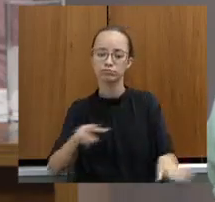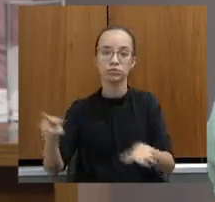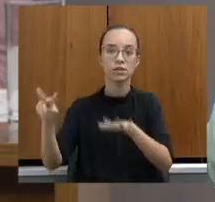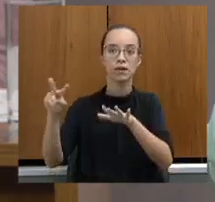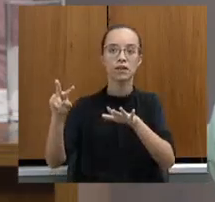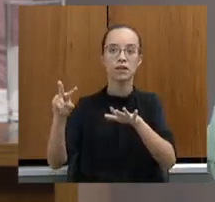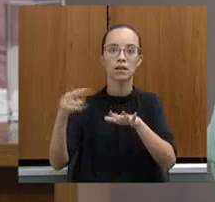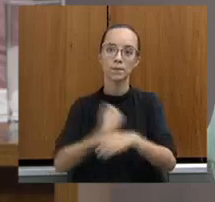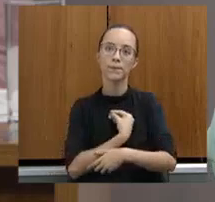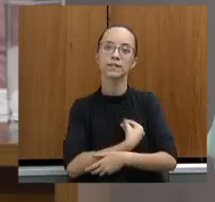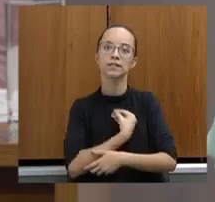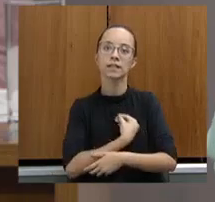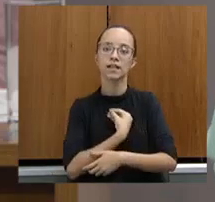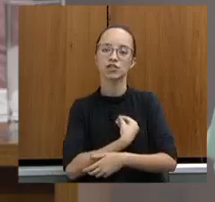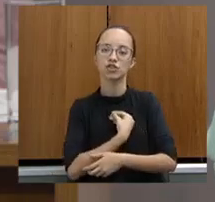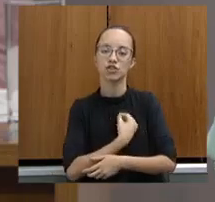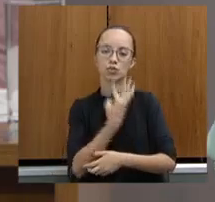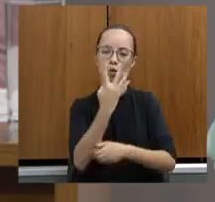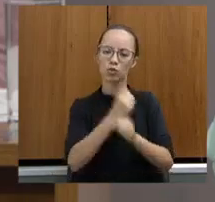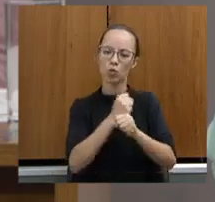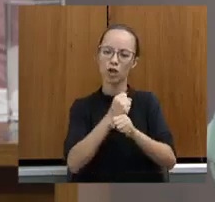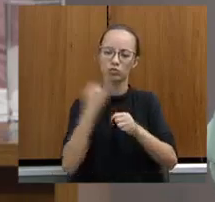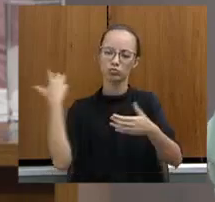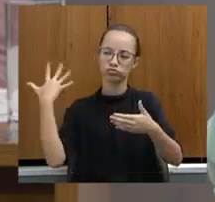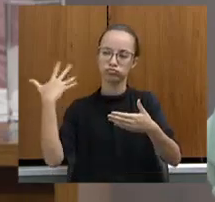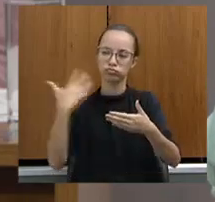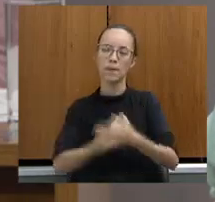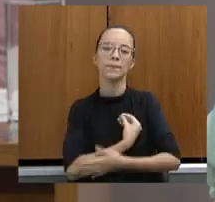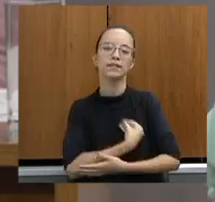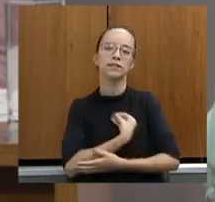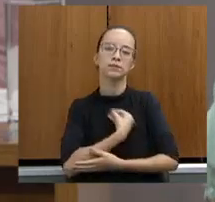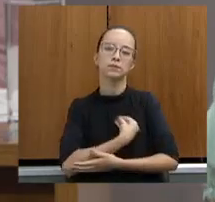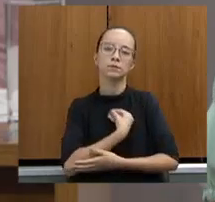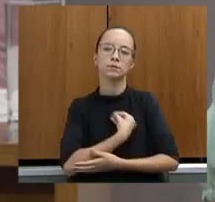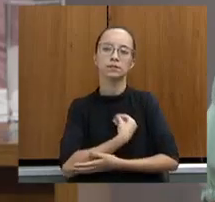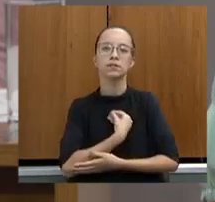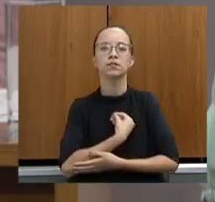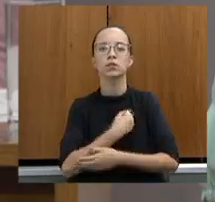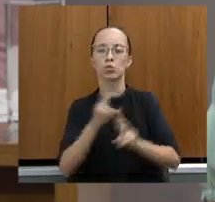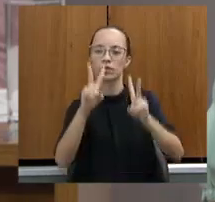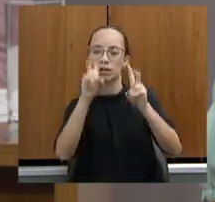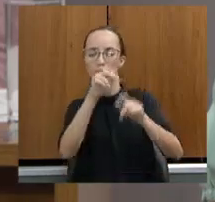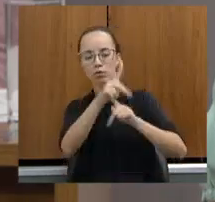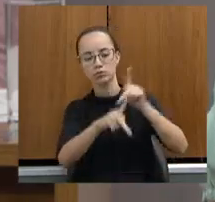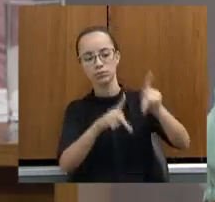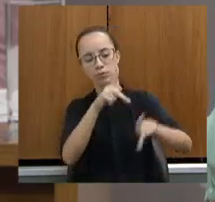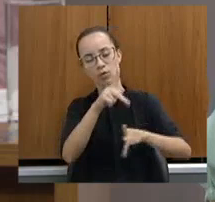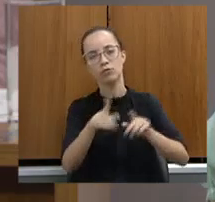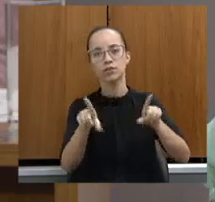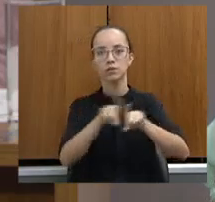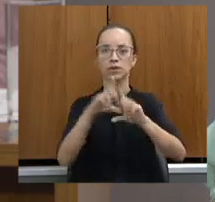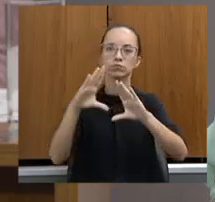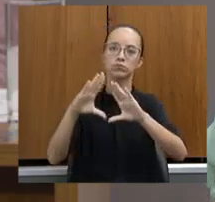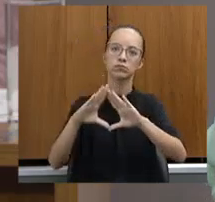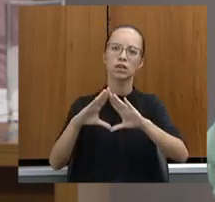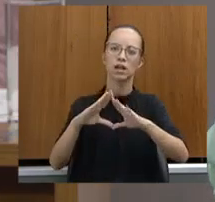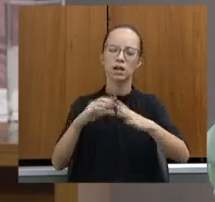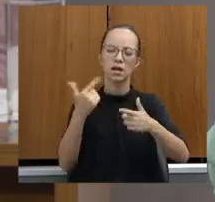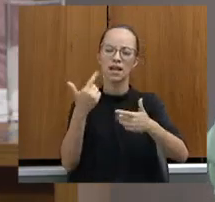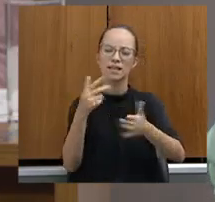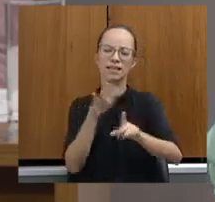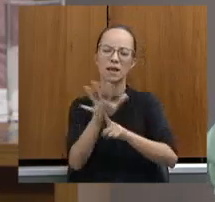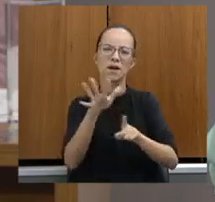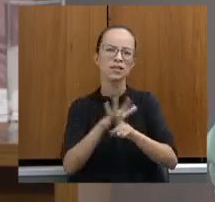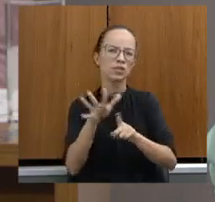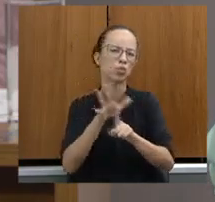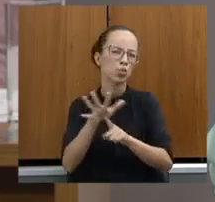Legislativa Nos últimos quatro anos discutindo com poder legislativo do nosso Estado e com a sociedade civil a todas as demandas do